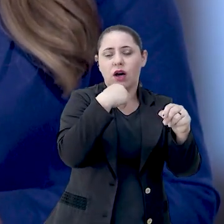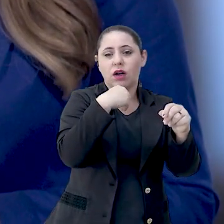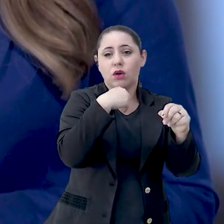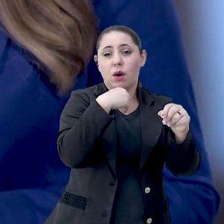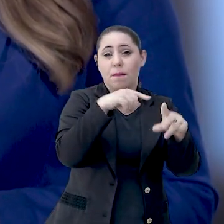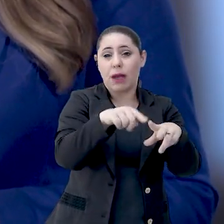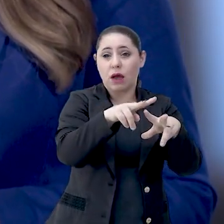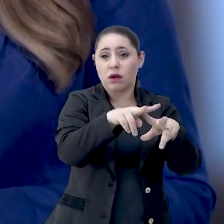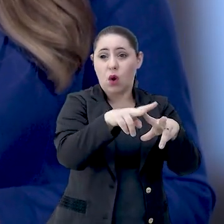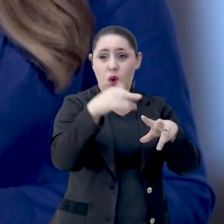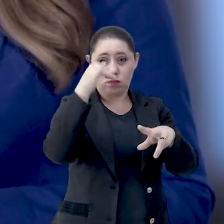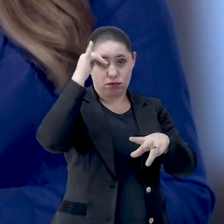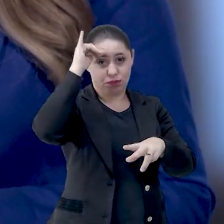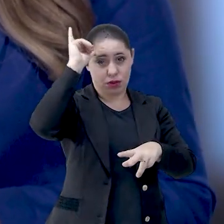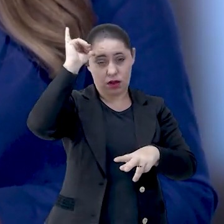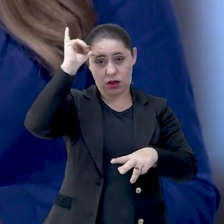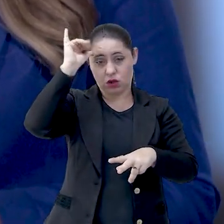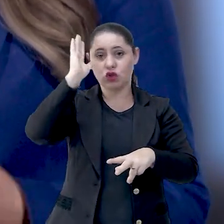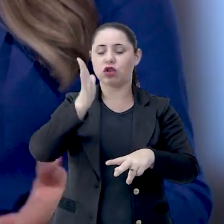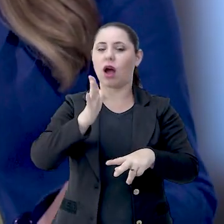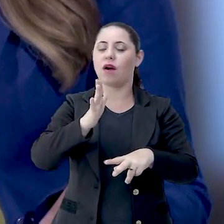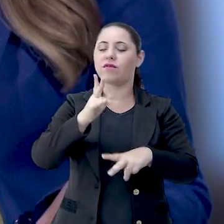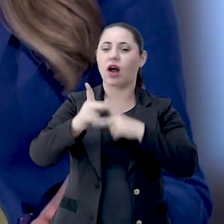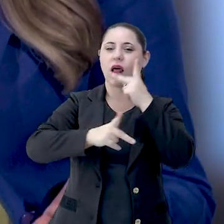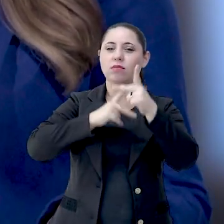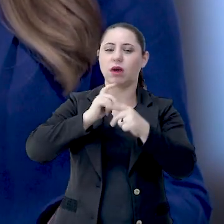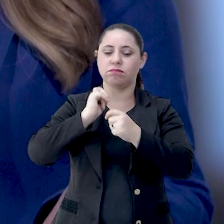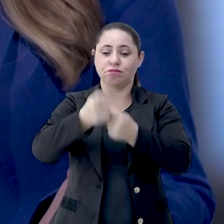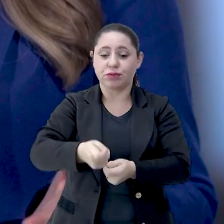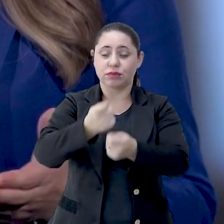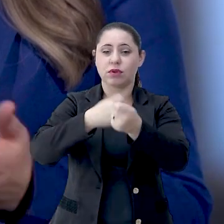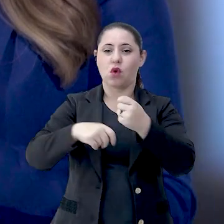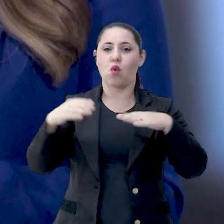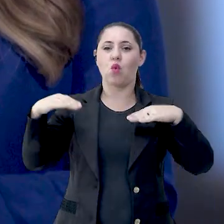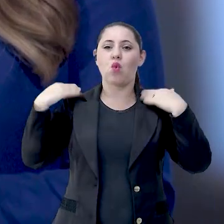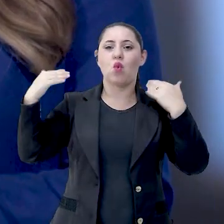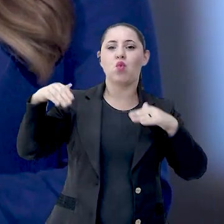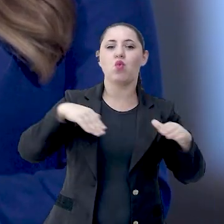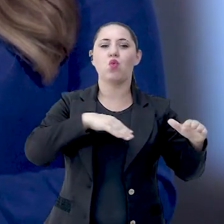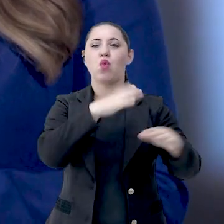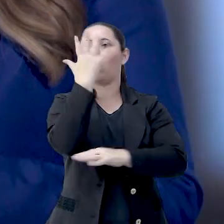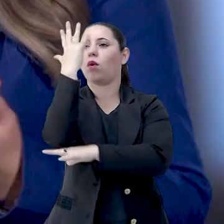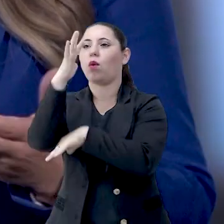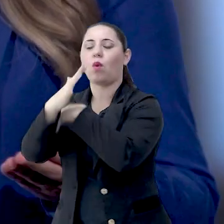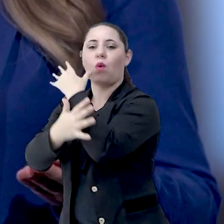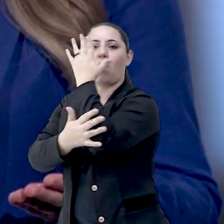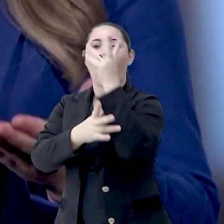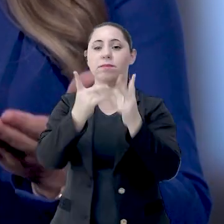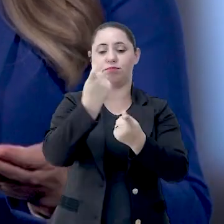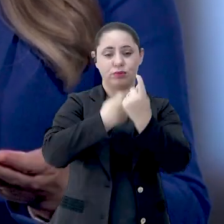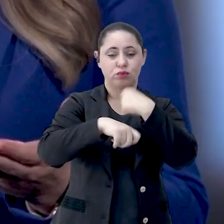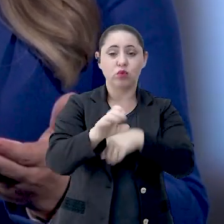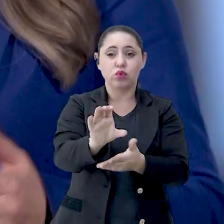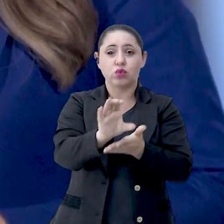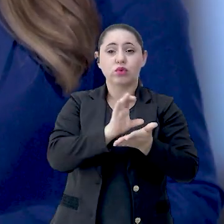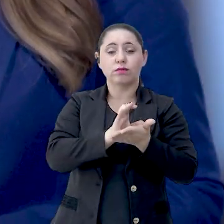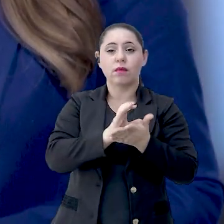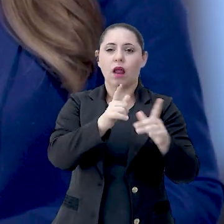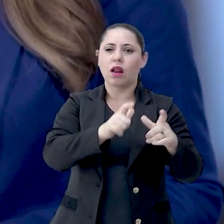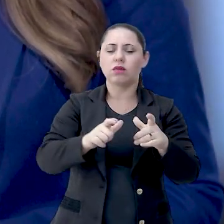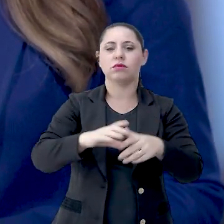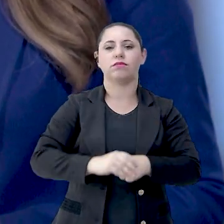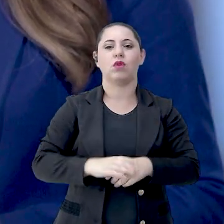são fontes de renda para a região. No caso do turismo, ele influencia toda uma cadeia, inclusive a